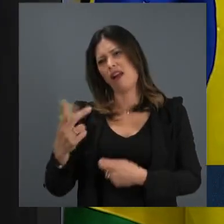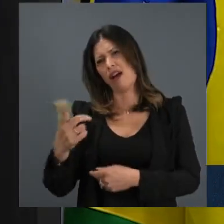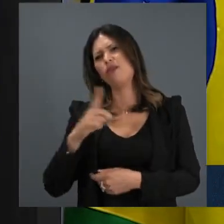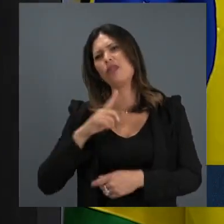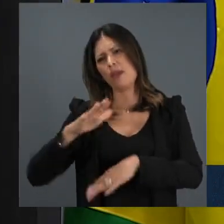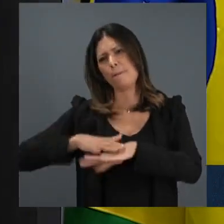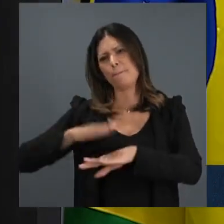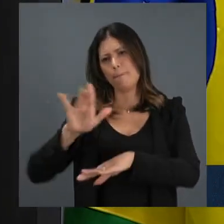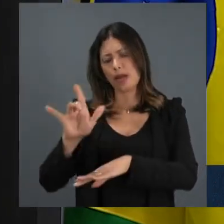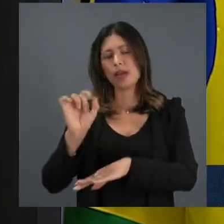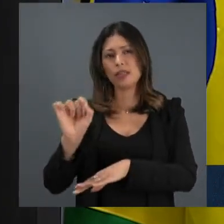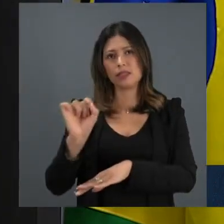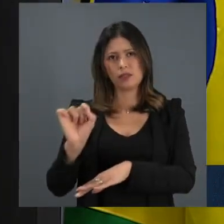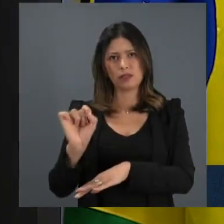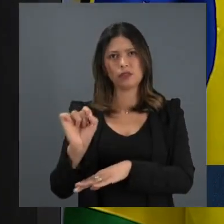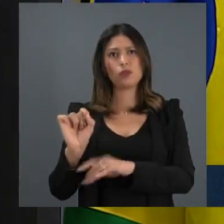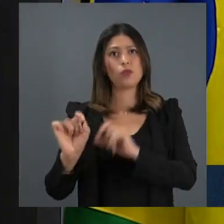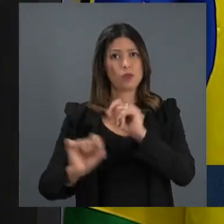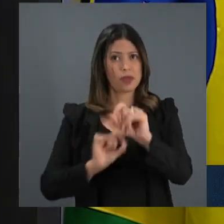deveria ser,